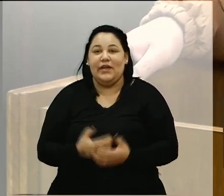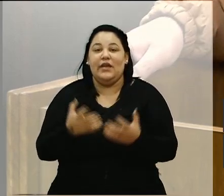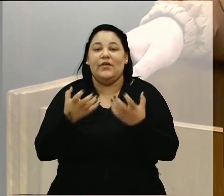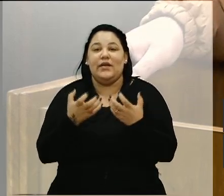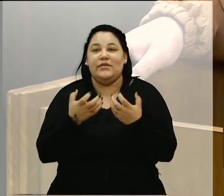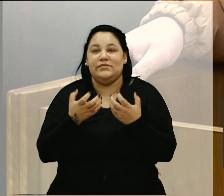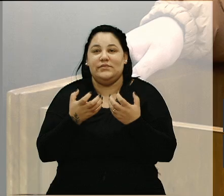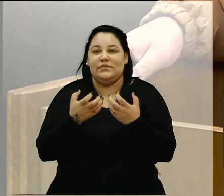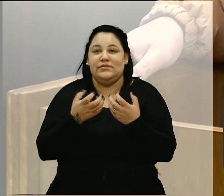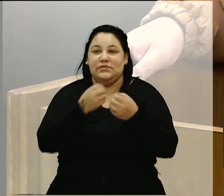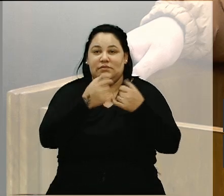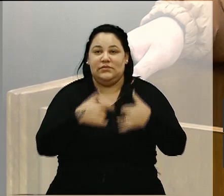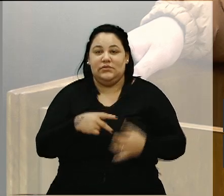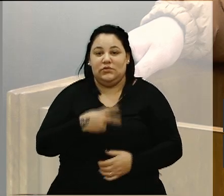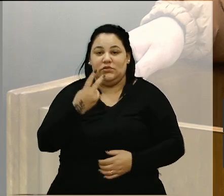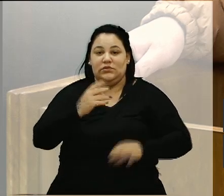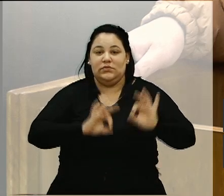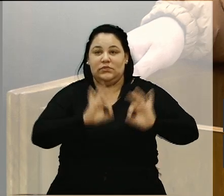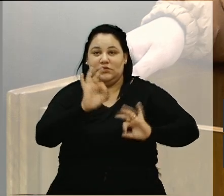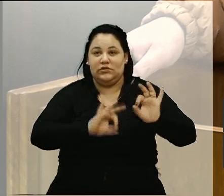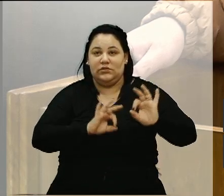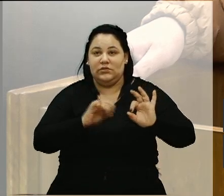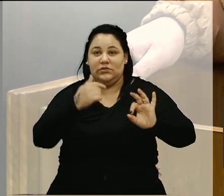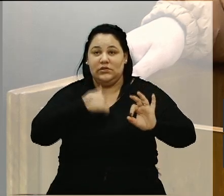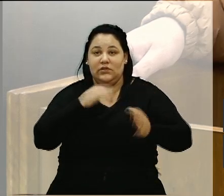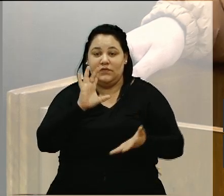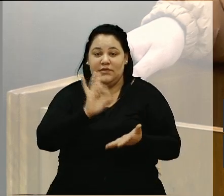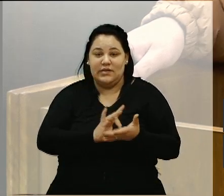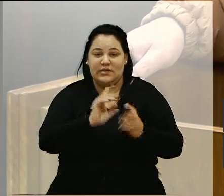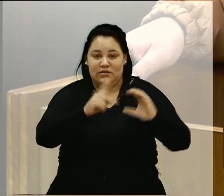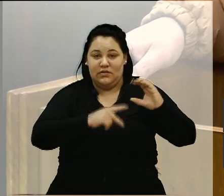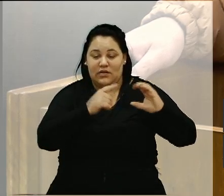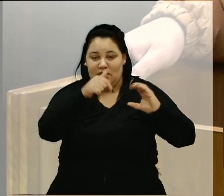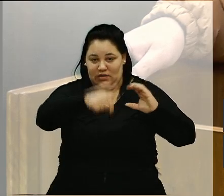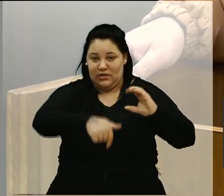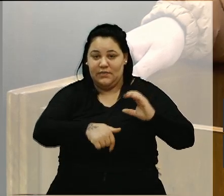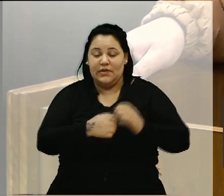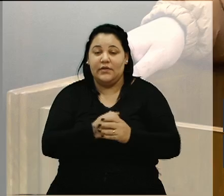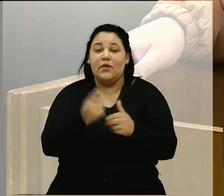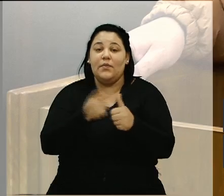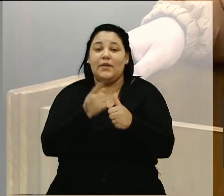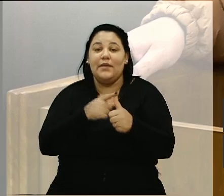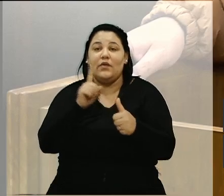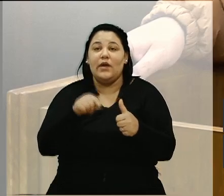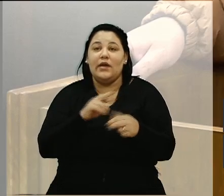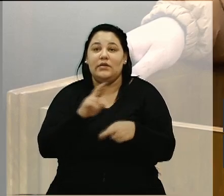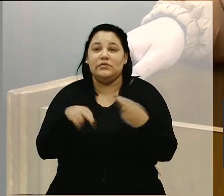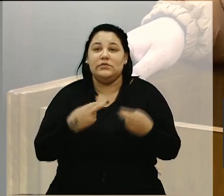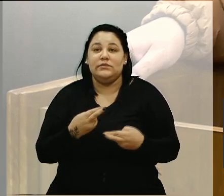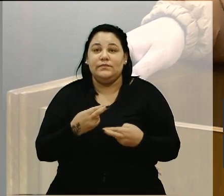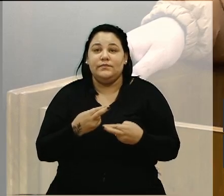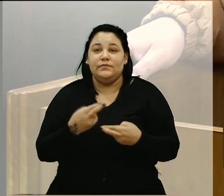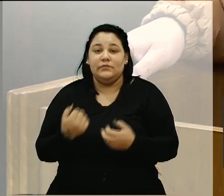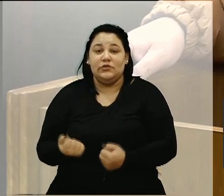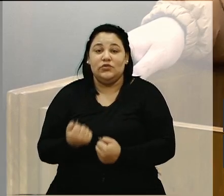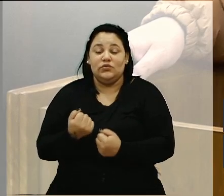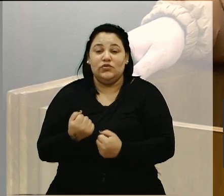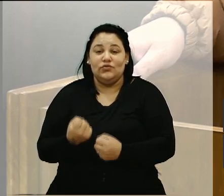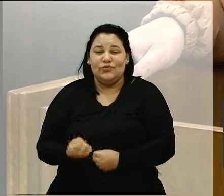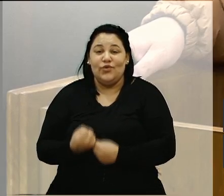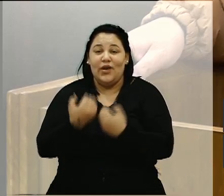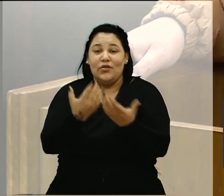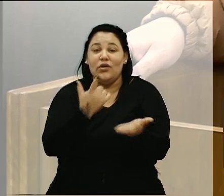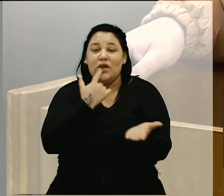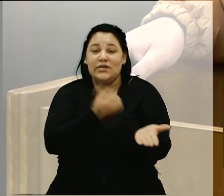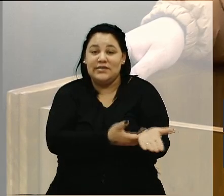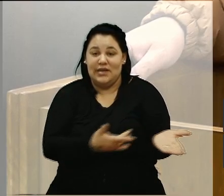levantar 2 projetos que eu protocolei na casa. E o primeiro deles é uma questão dos doadores de sangue. Existe a